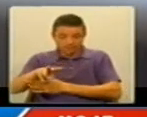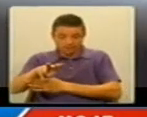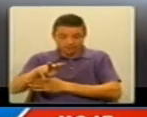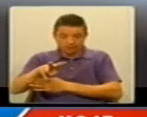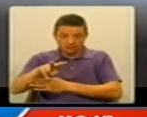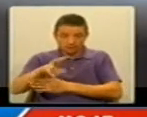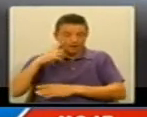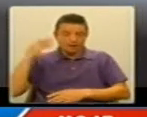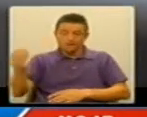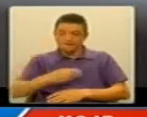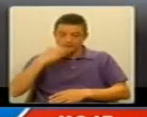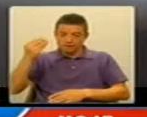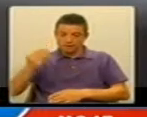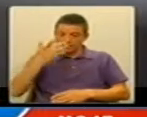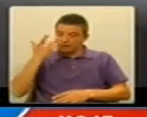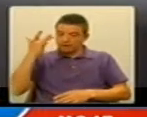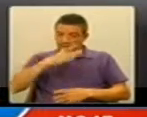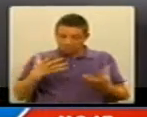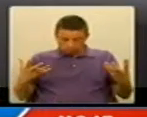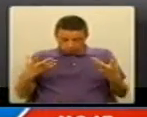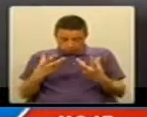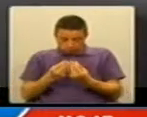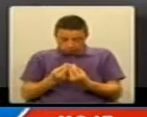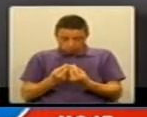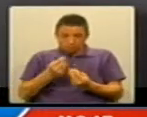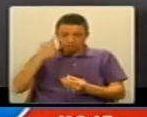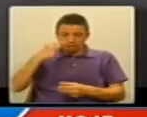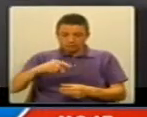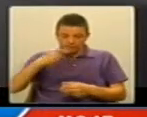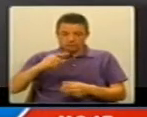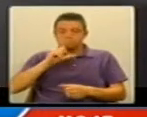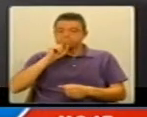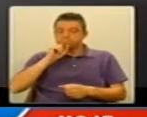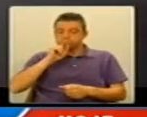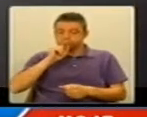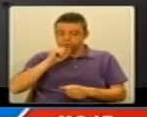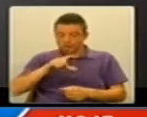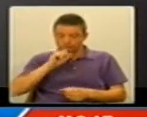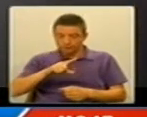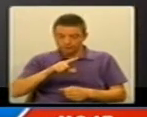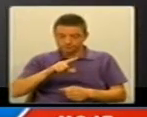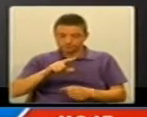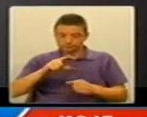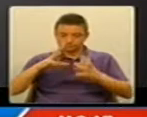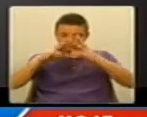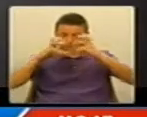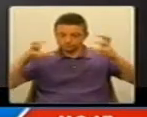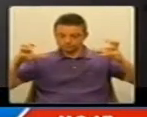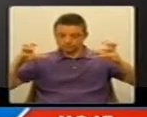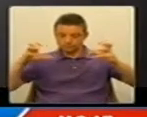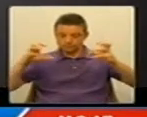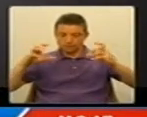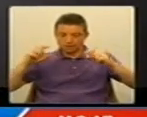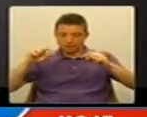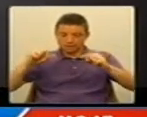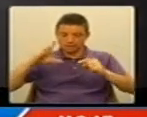tal famosa matéria negra, então temos aí matéria suficiente para perturbar a nuvem de Oort, o que faz com que aqueles